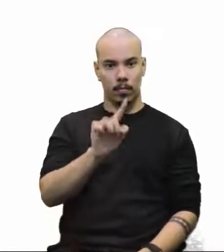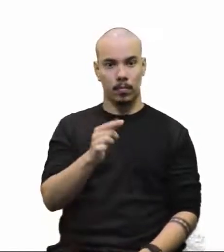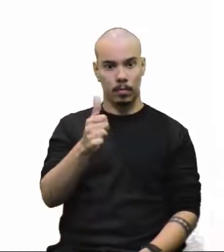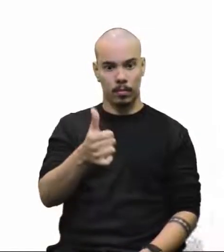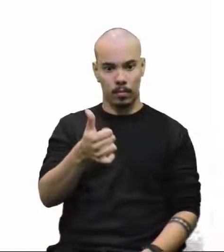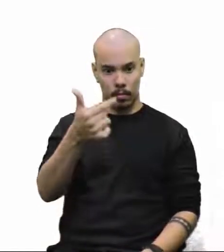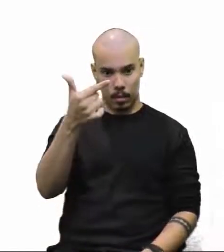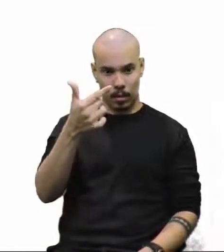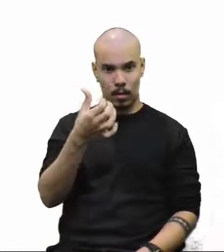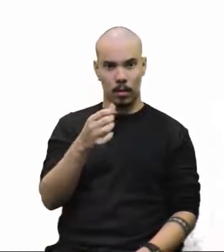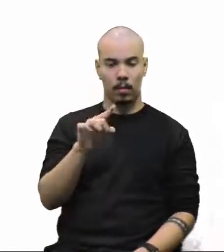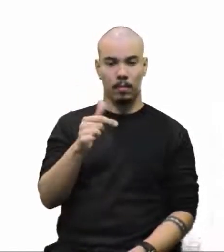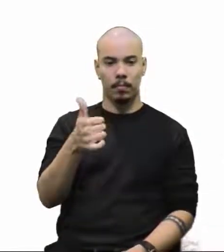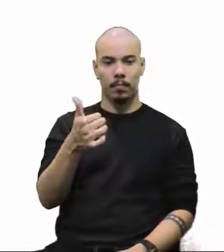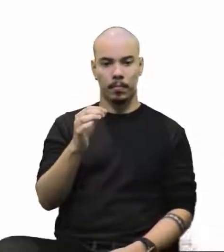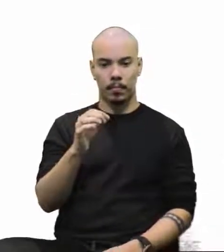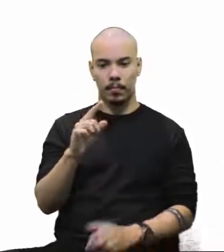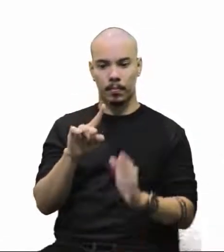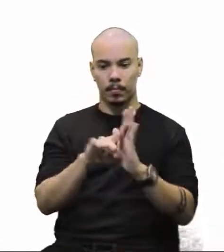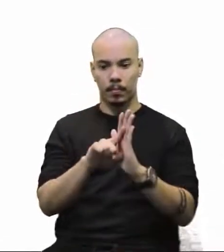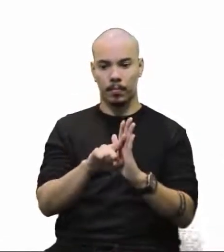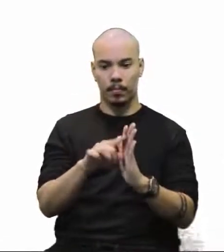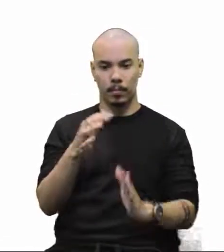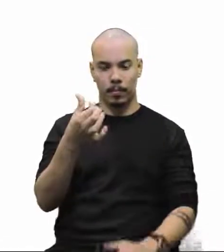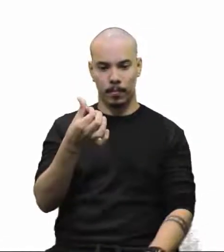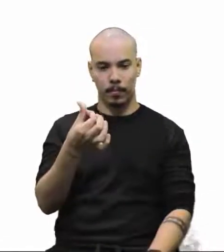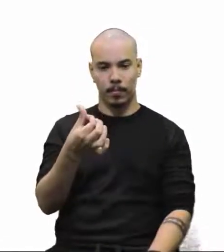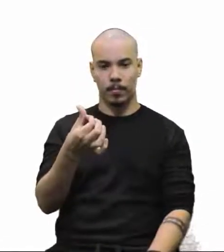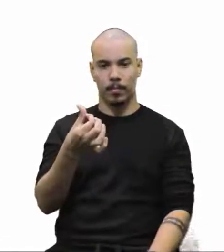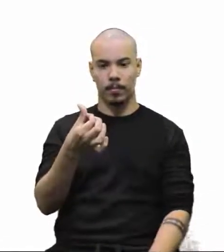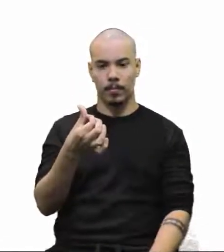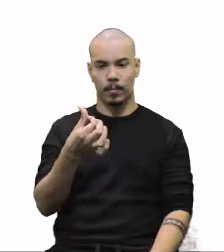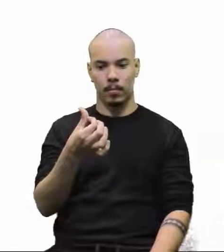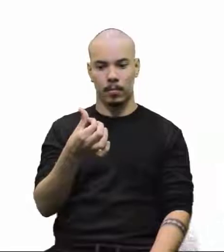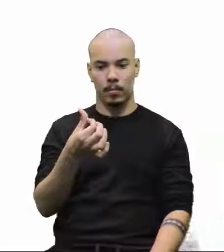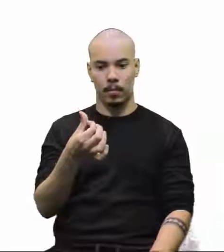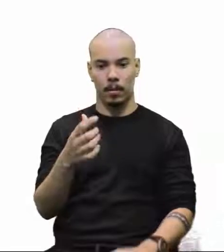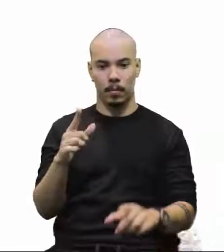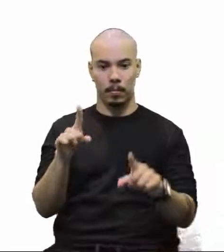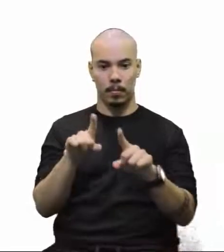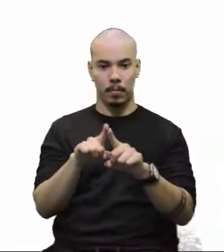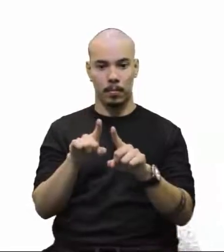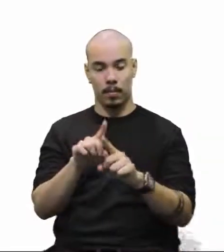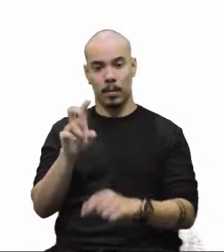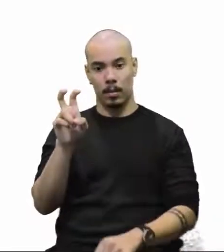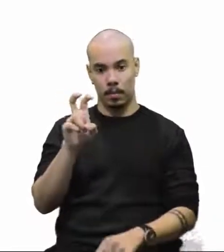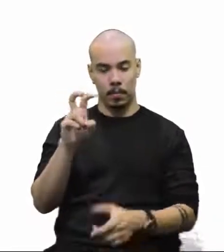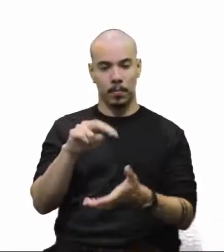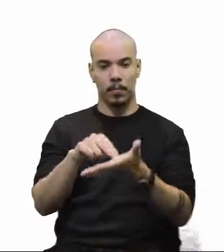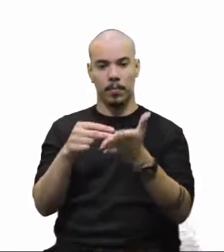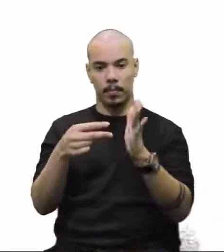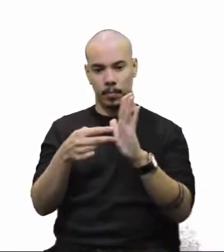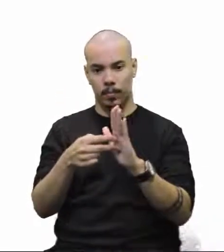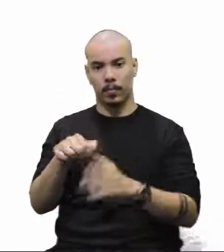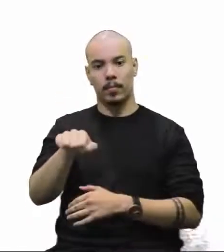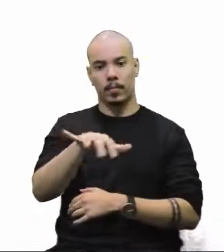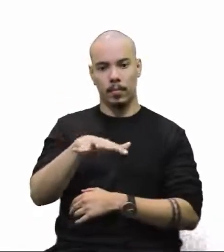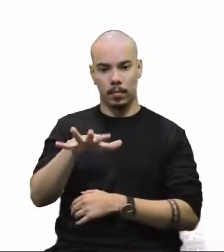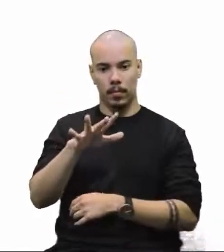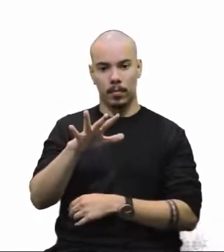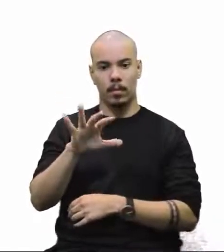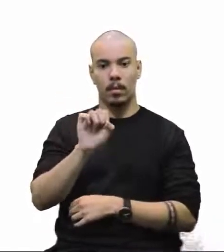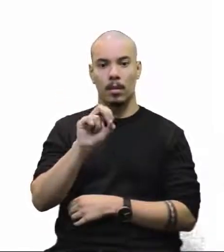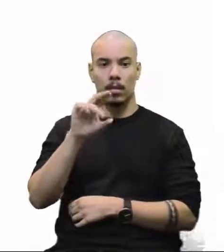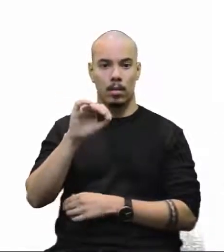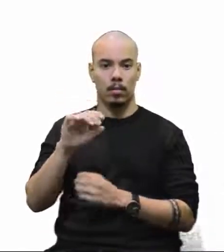força. 6 vezes 10 é menos 6, é a carga. 5 é o campo, né? 5 Tesla, e sendo de 30,